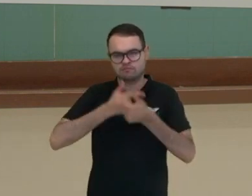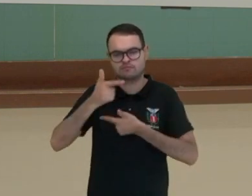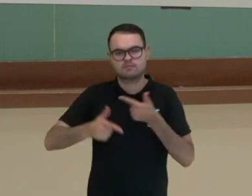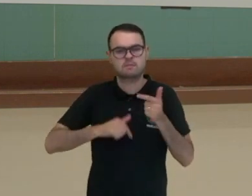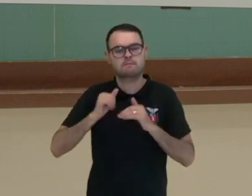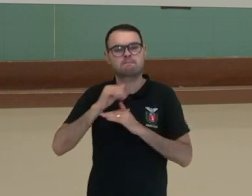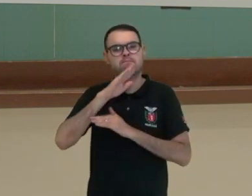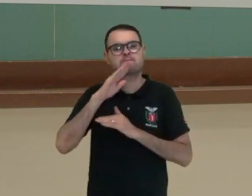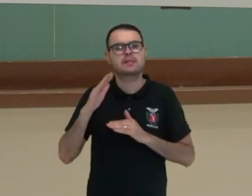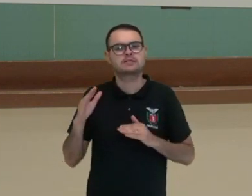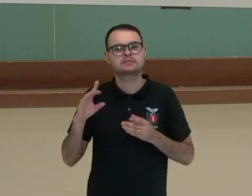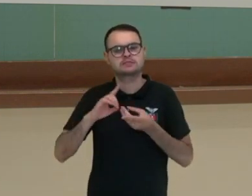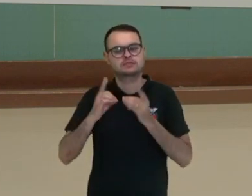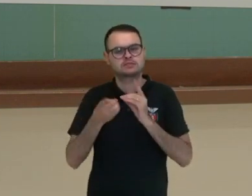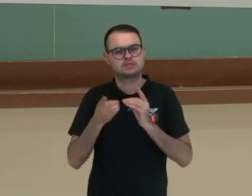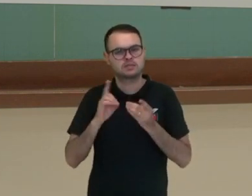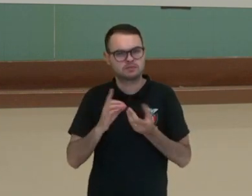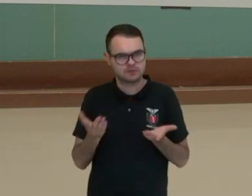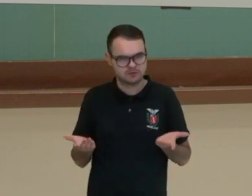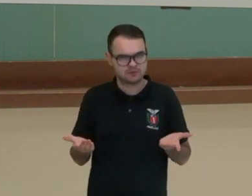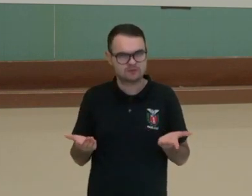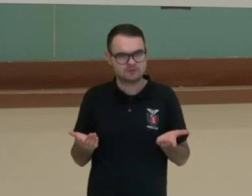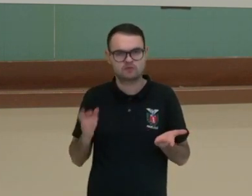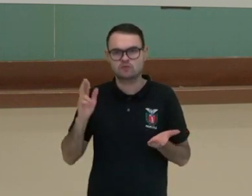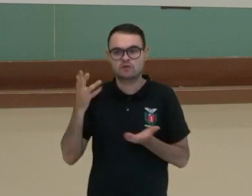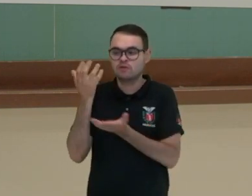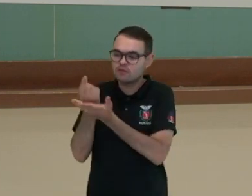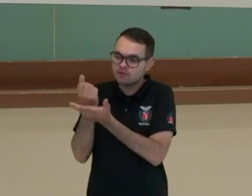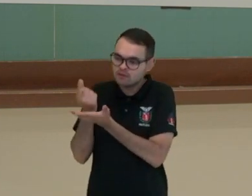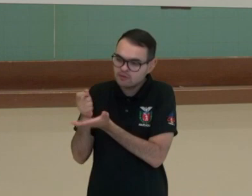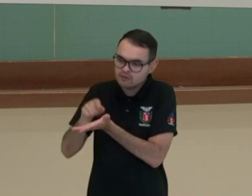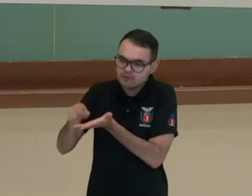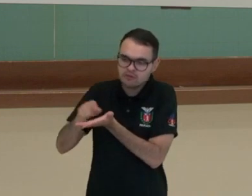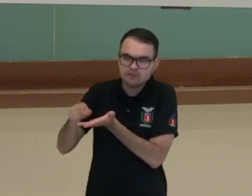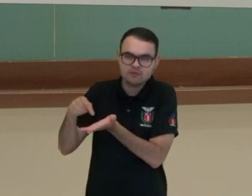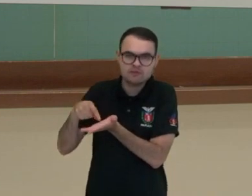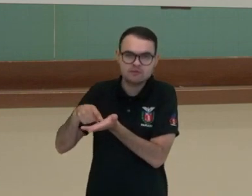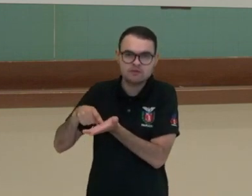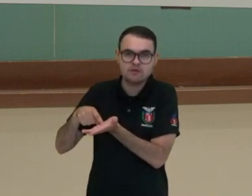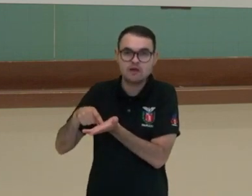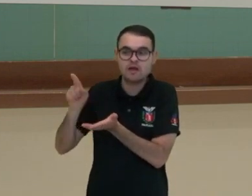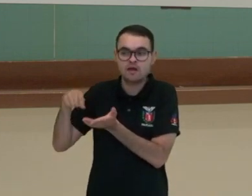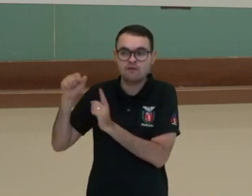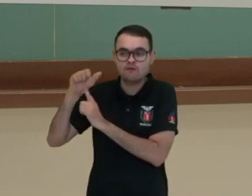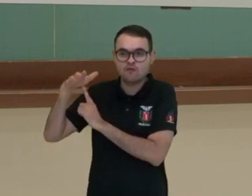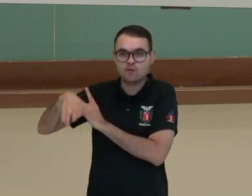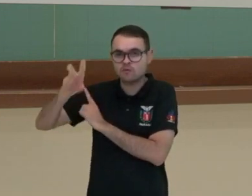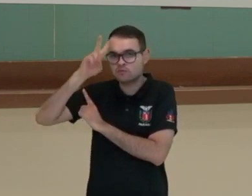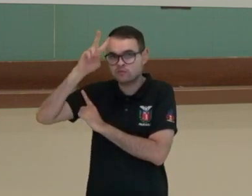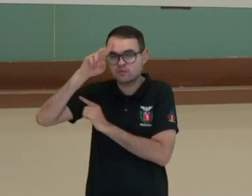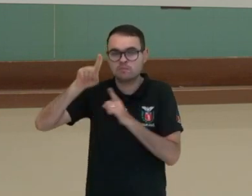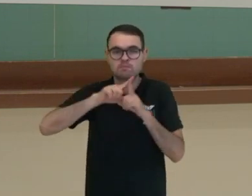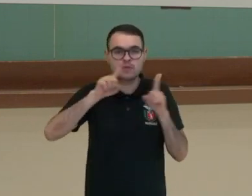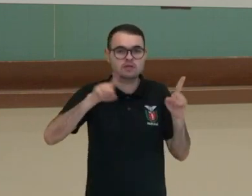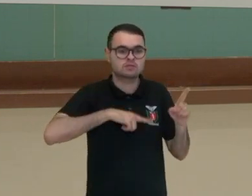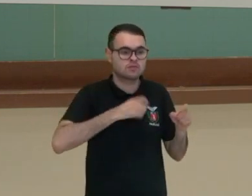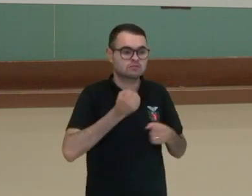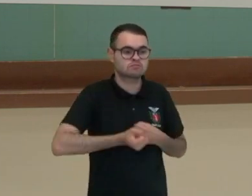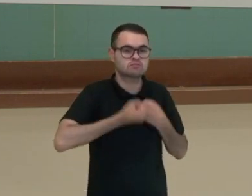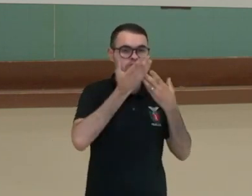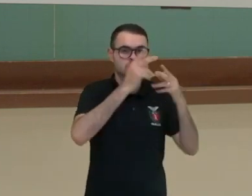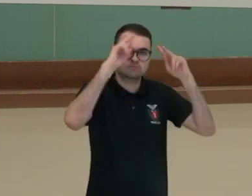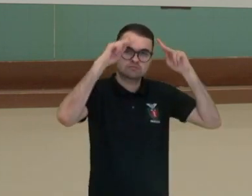torna mais dinâmico. Não somente os documentos escritos são fontes históricas, como toda a produção humana que